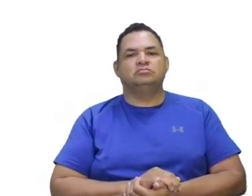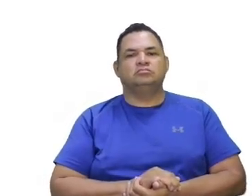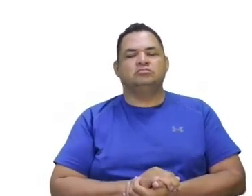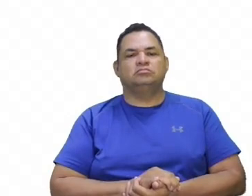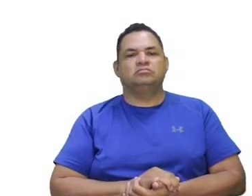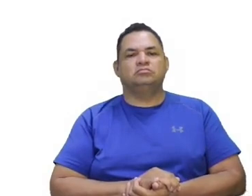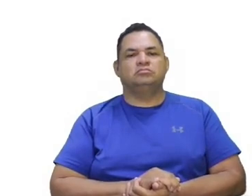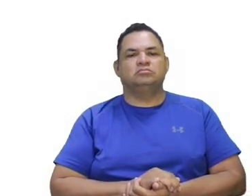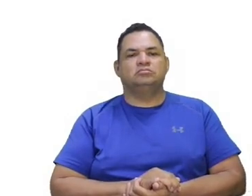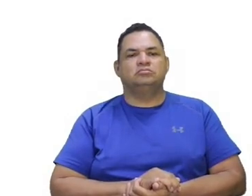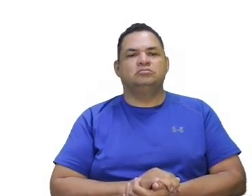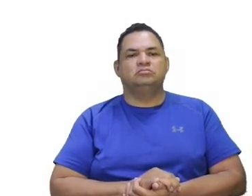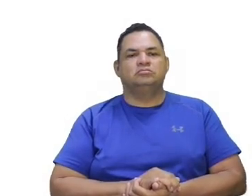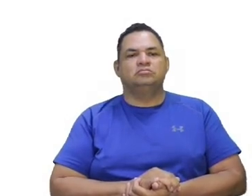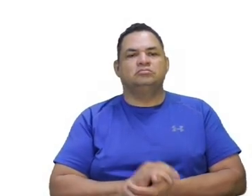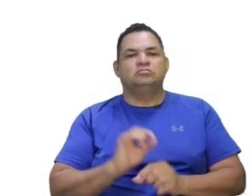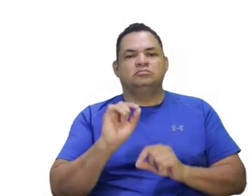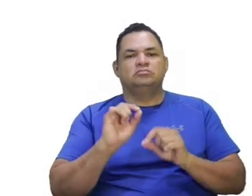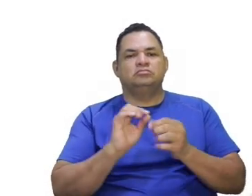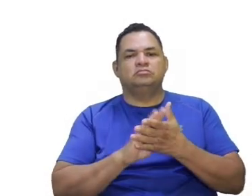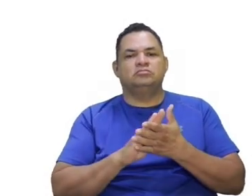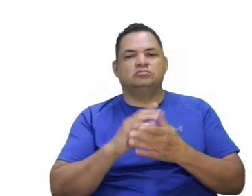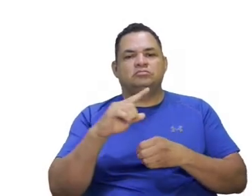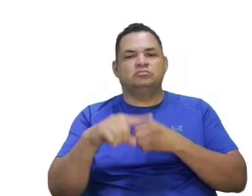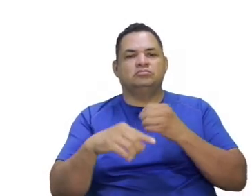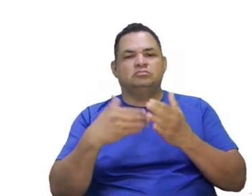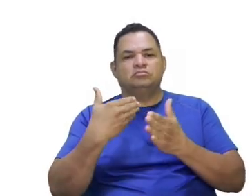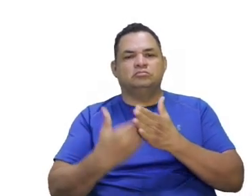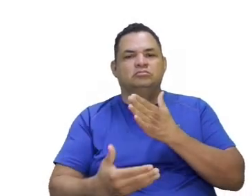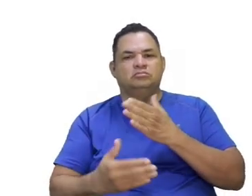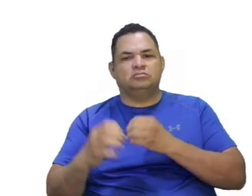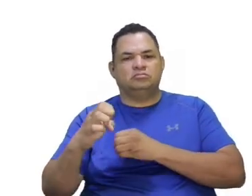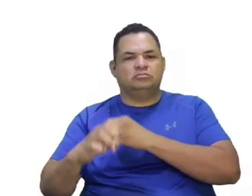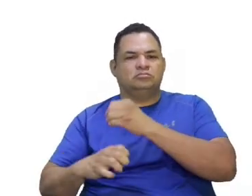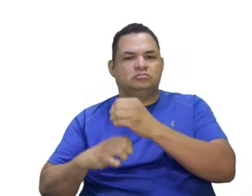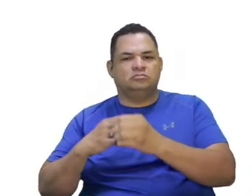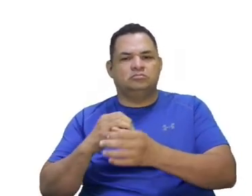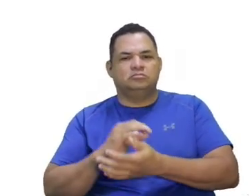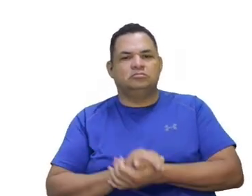uma água. O que são os átomos que perdem elétrons?